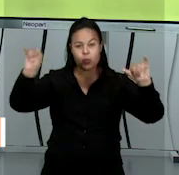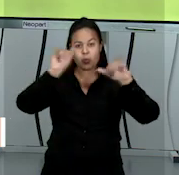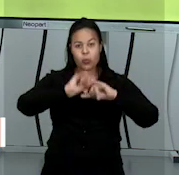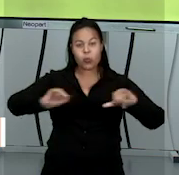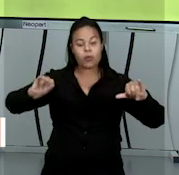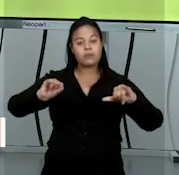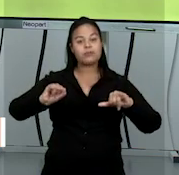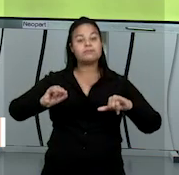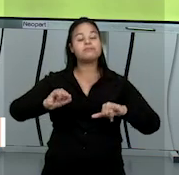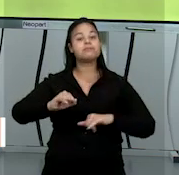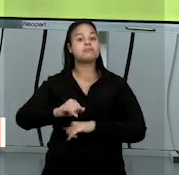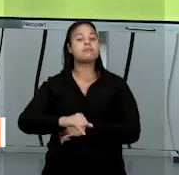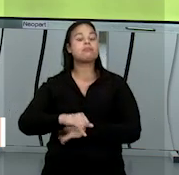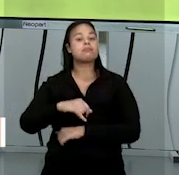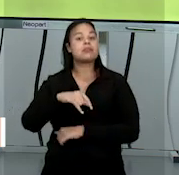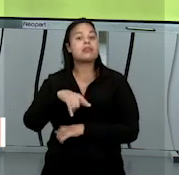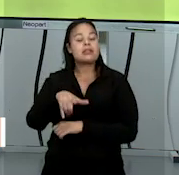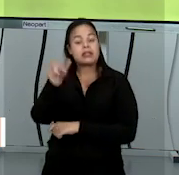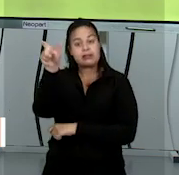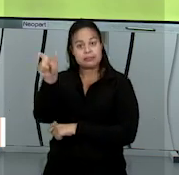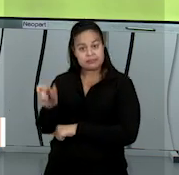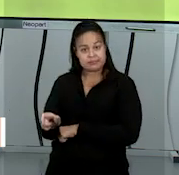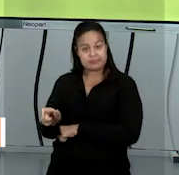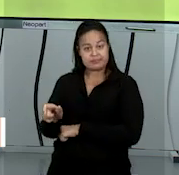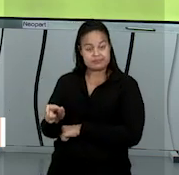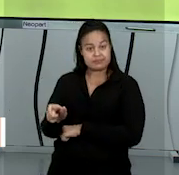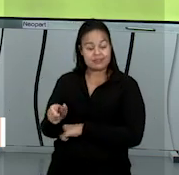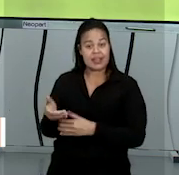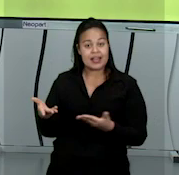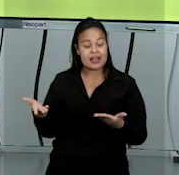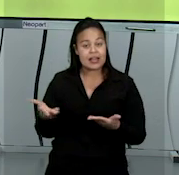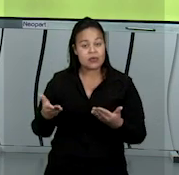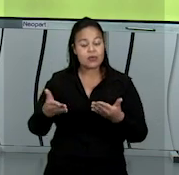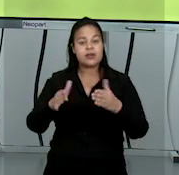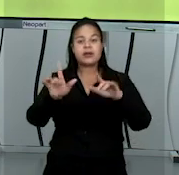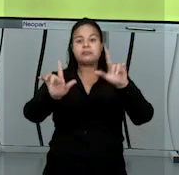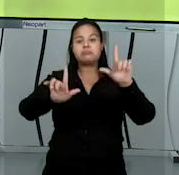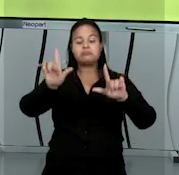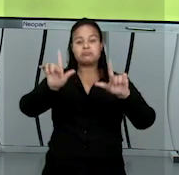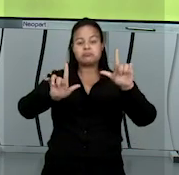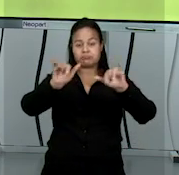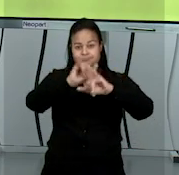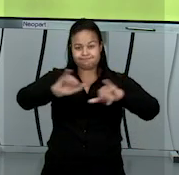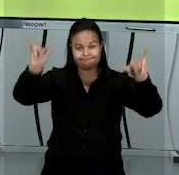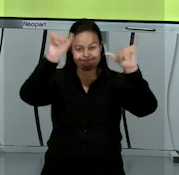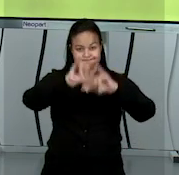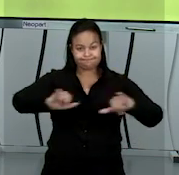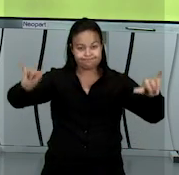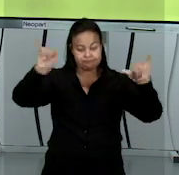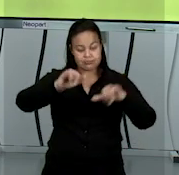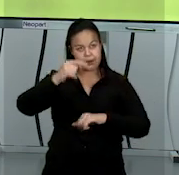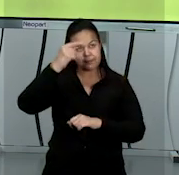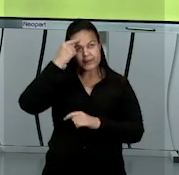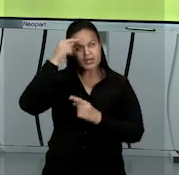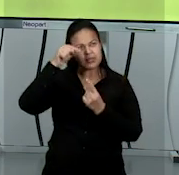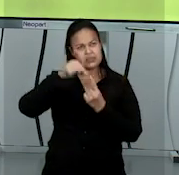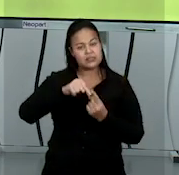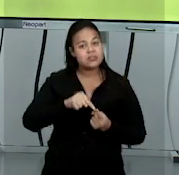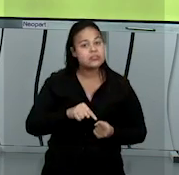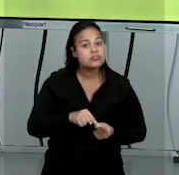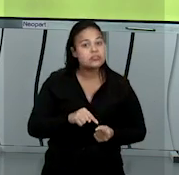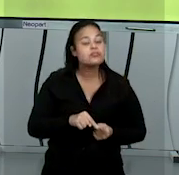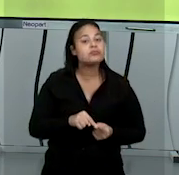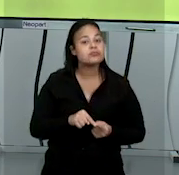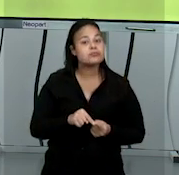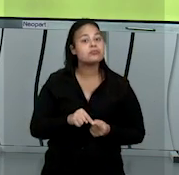alguém. E a propaganda é diferente. A propaganda, ela procura divulgar uma ideia, uma